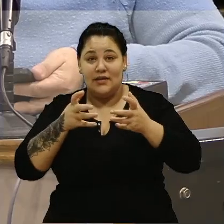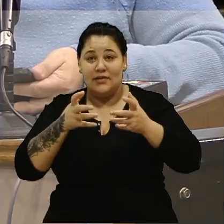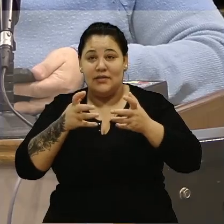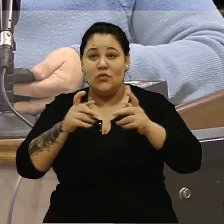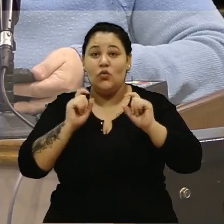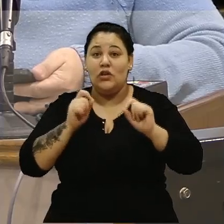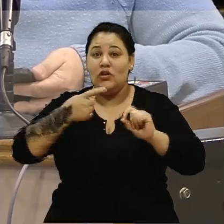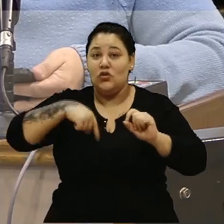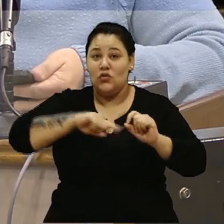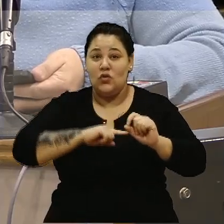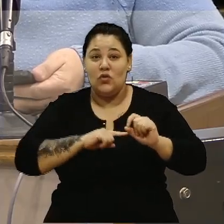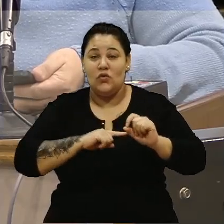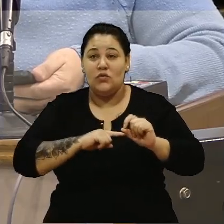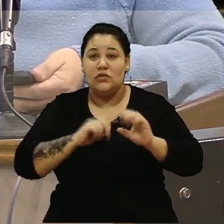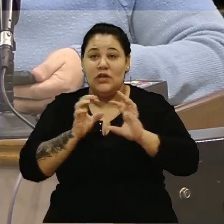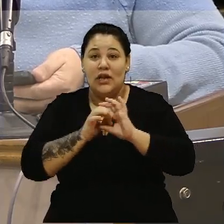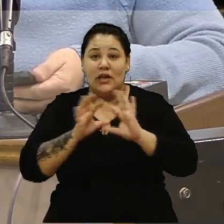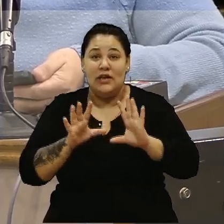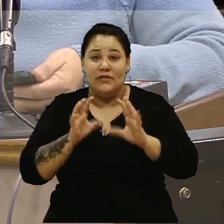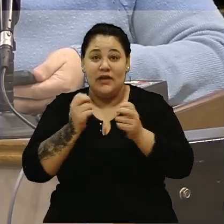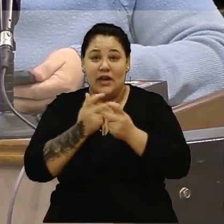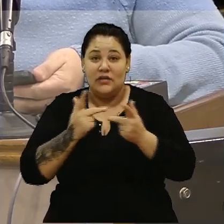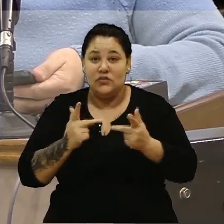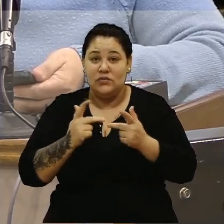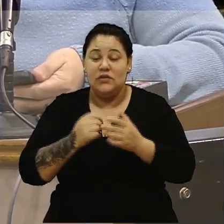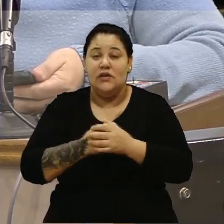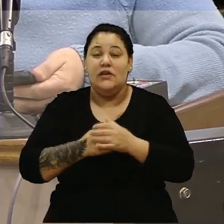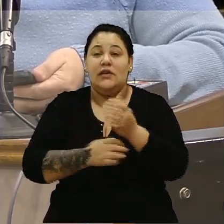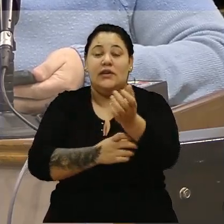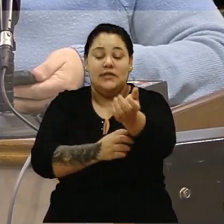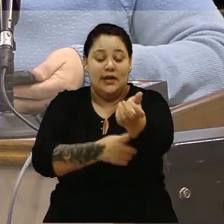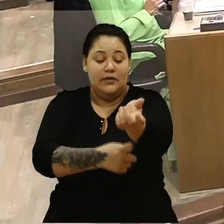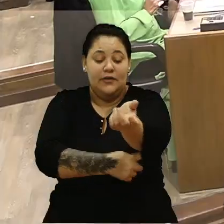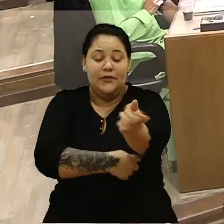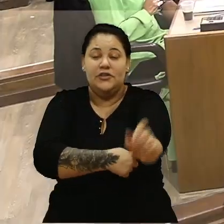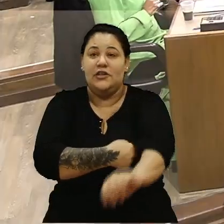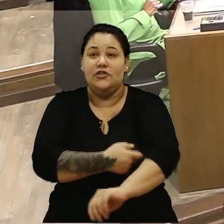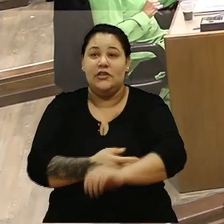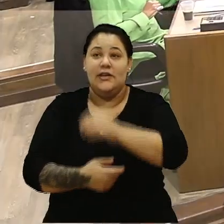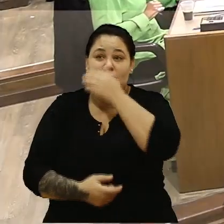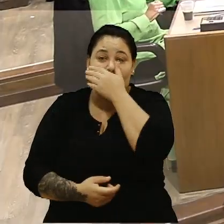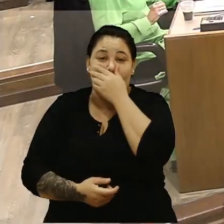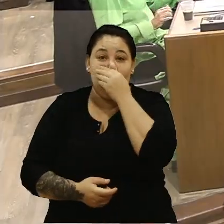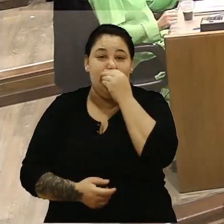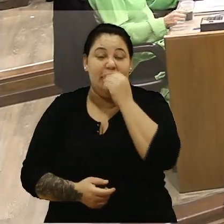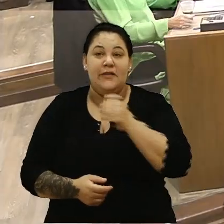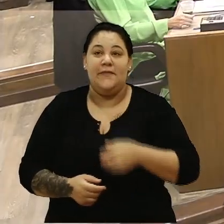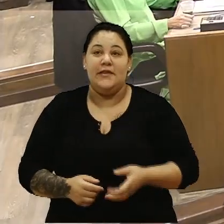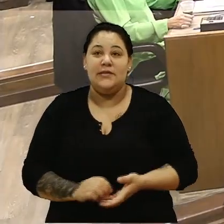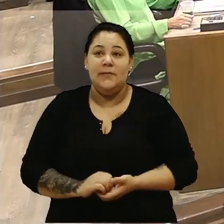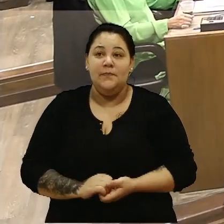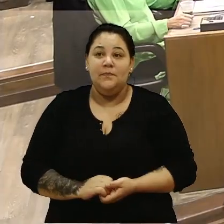somos livres é das consequências. Obrigado, presidente. Voto, senhor presidente. Obrigado, vereador Pedro Rodrigues. Com a palavra,